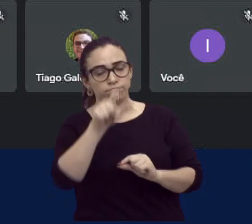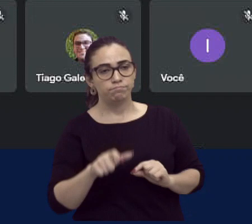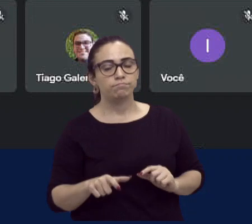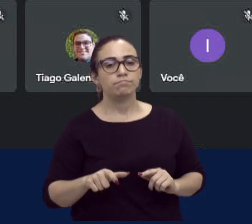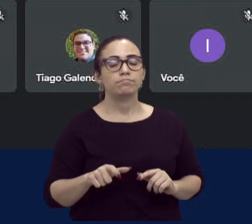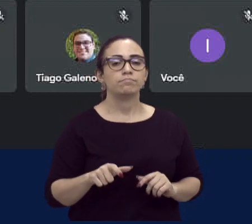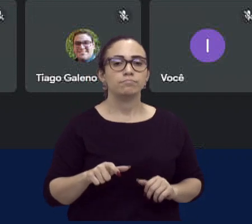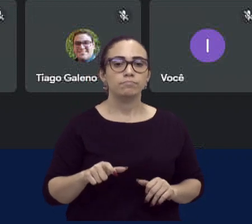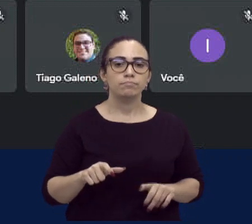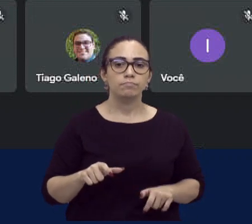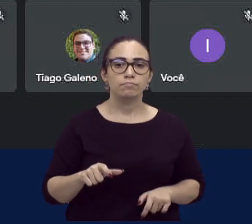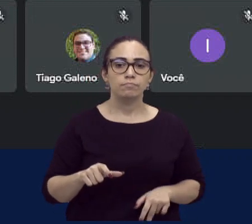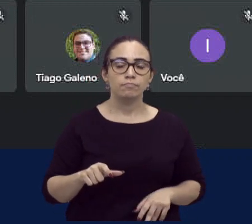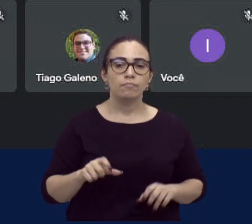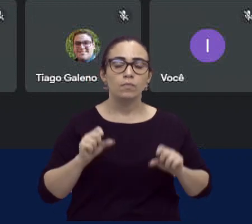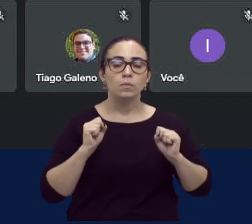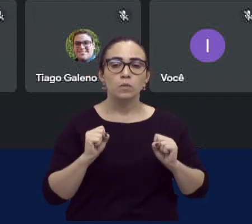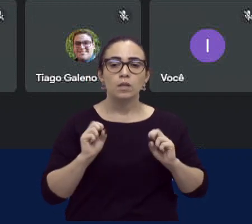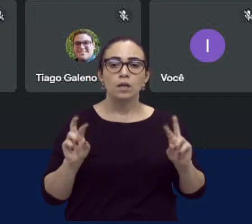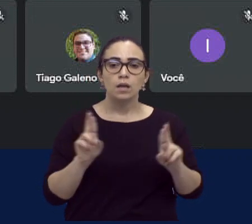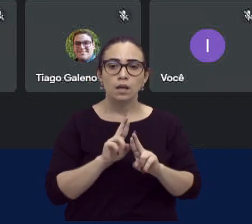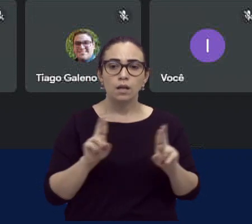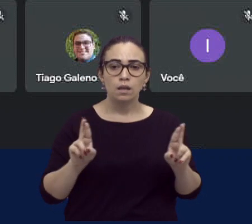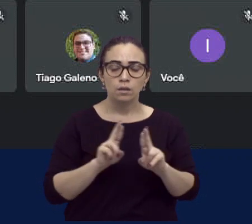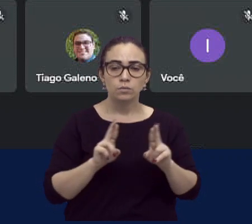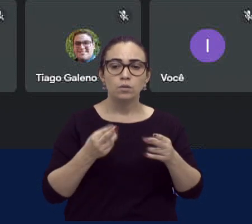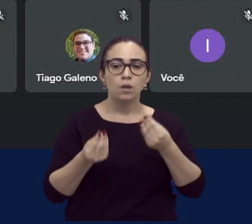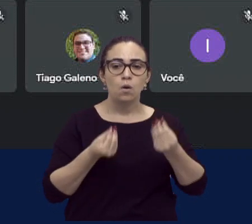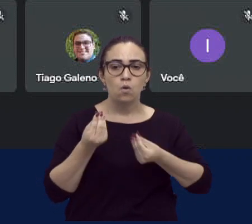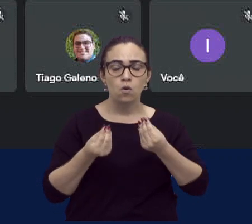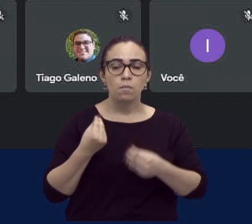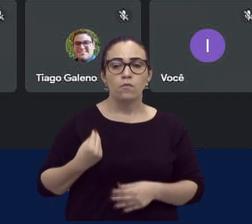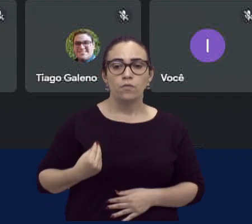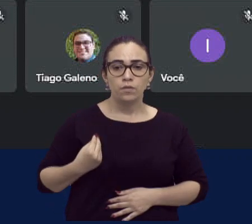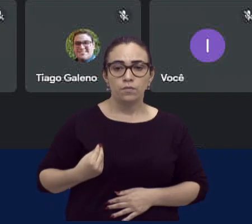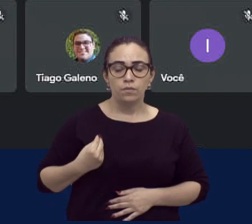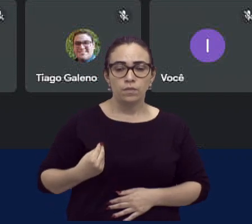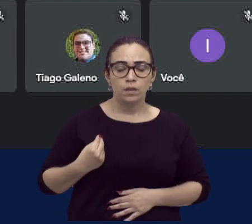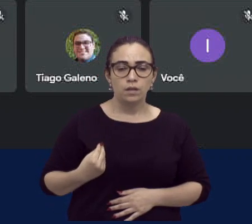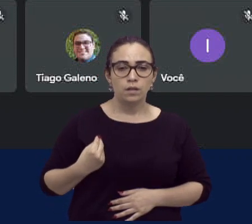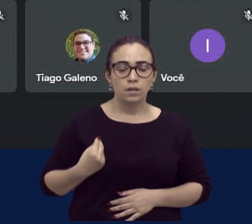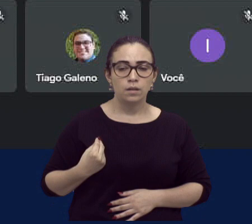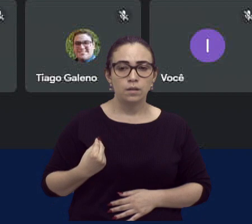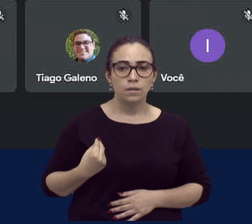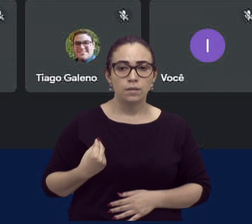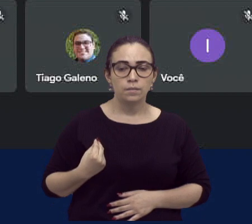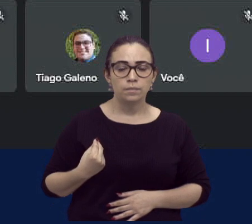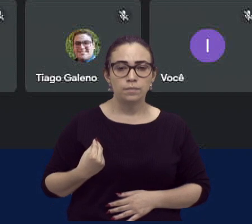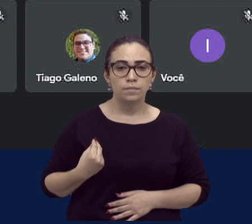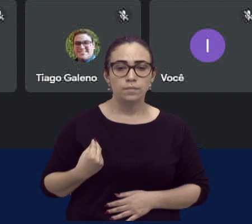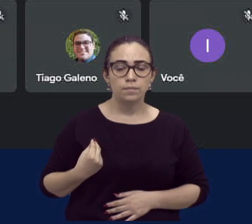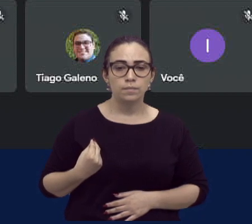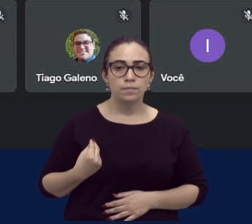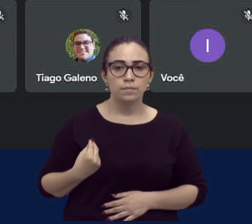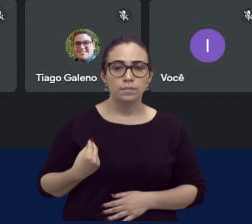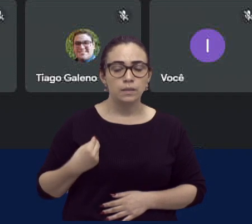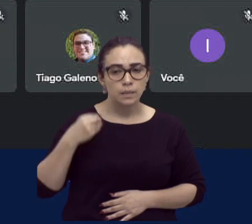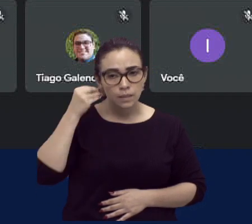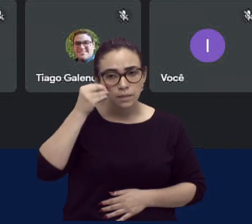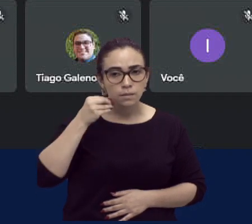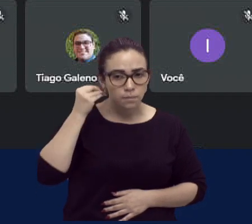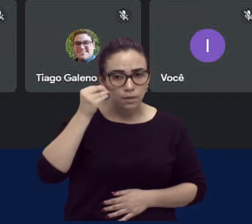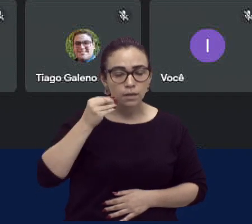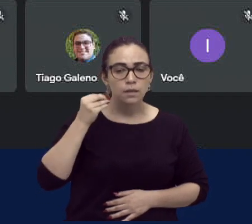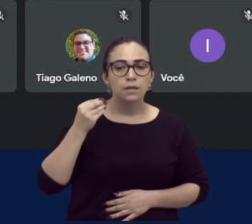gente pode se relacionar com outra pessoa e viver todas essas experiências se a gente